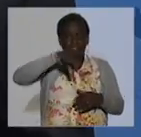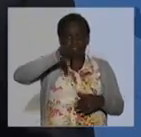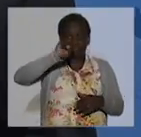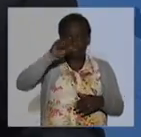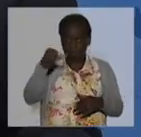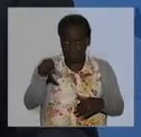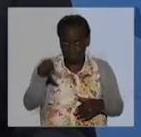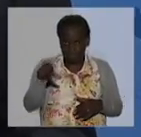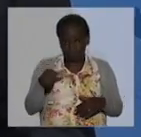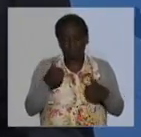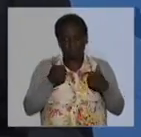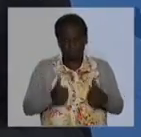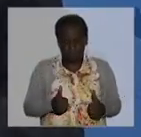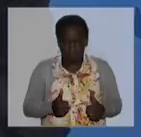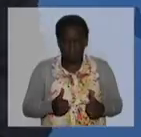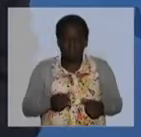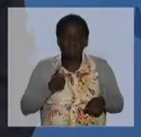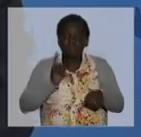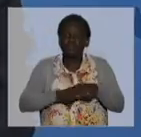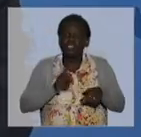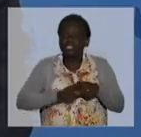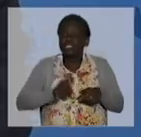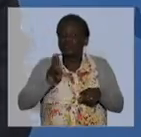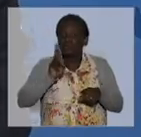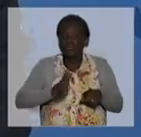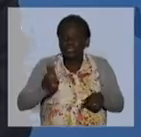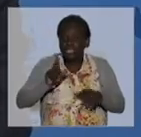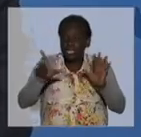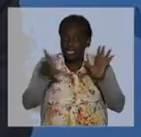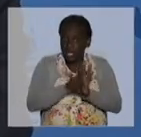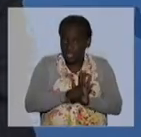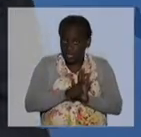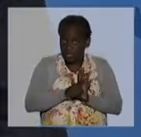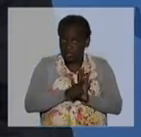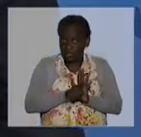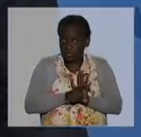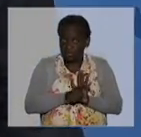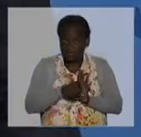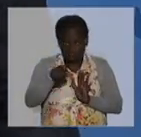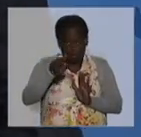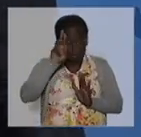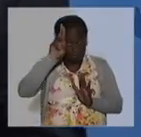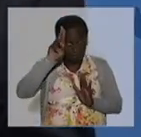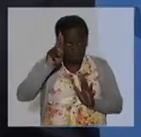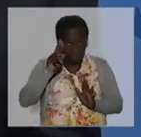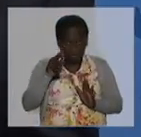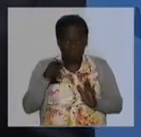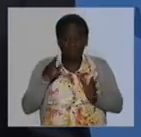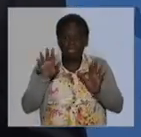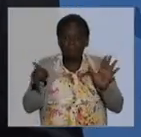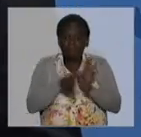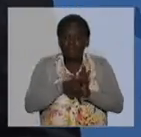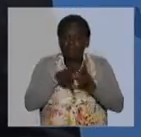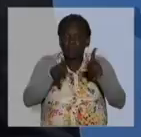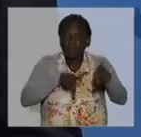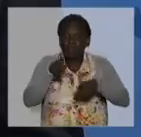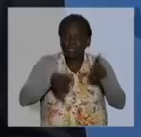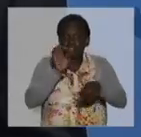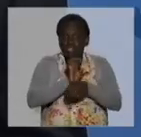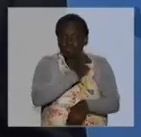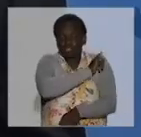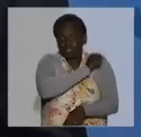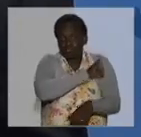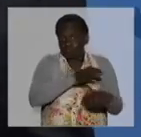1989. Muito bem. Por que não utilizar esta lei, que é de sua autoria, mas é do povo do estado do Rio de